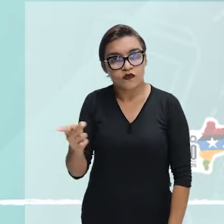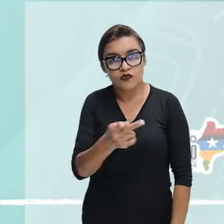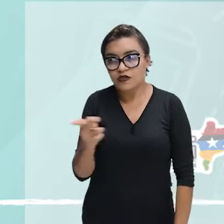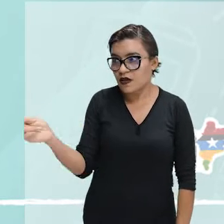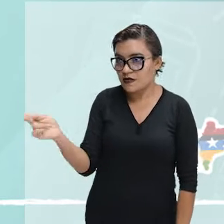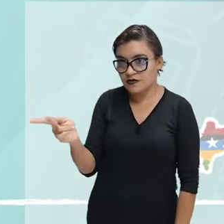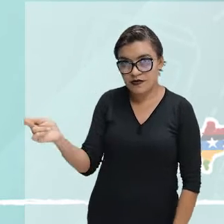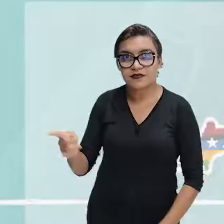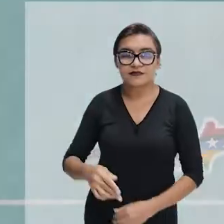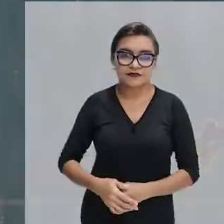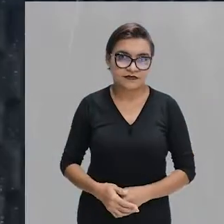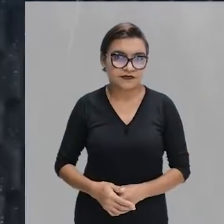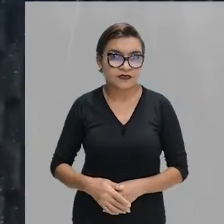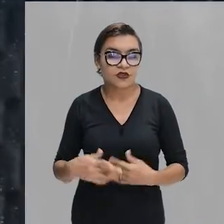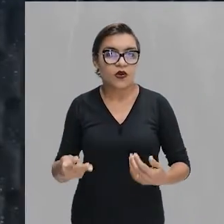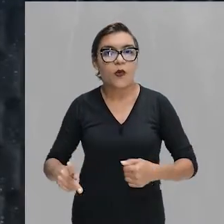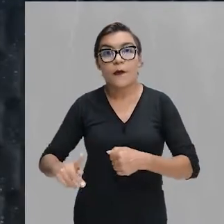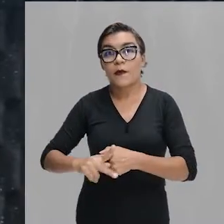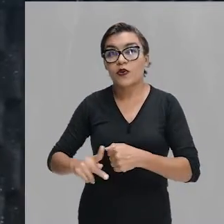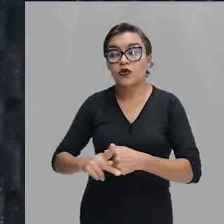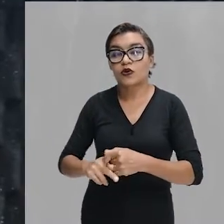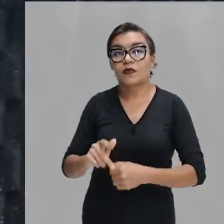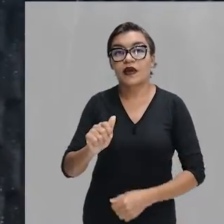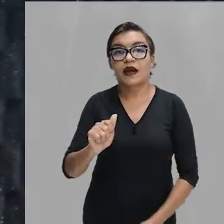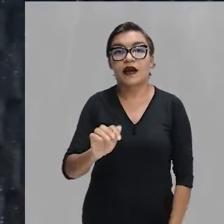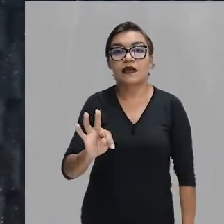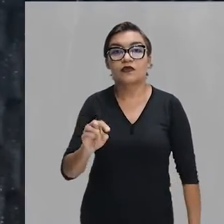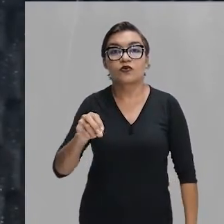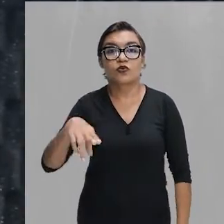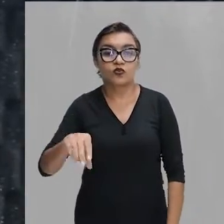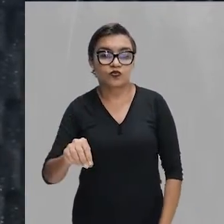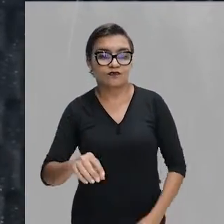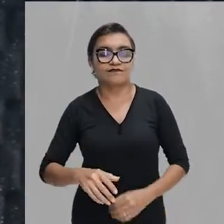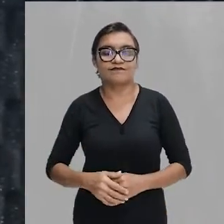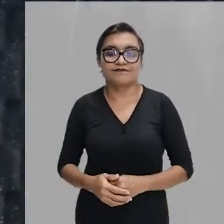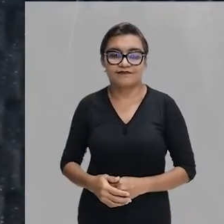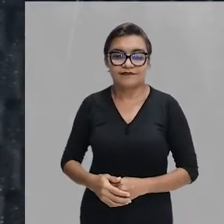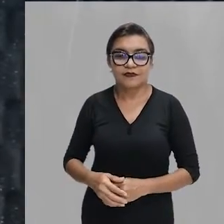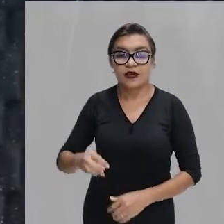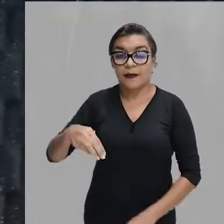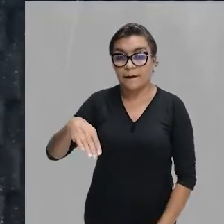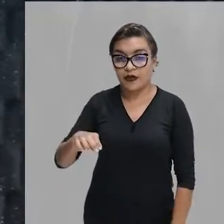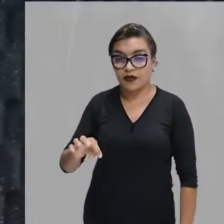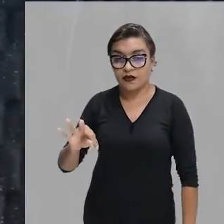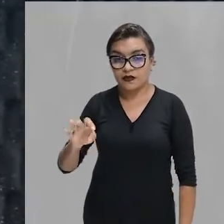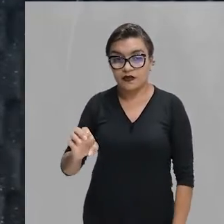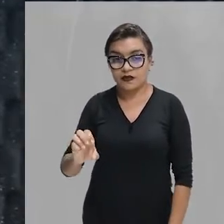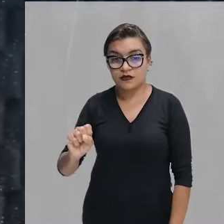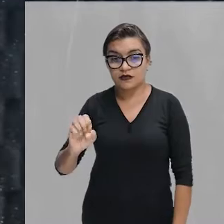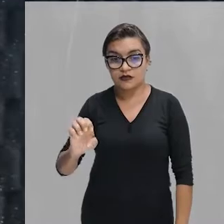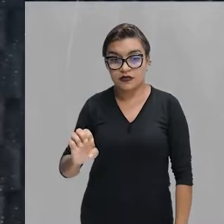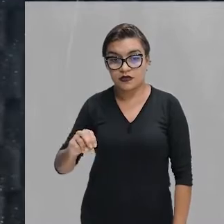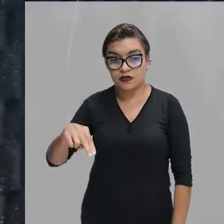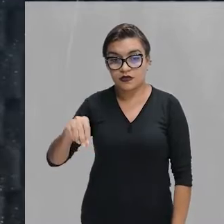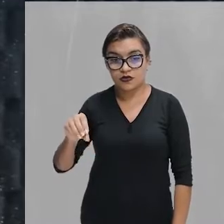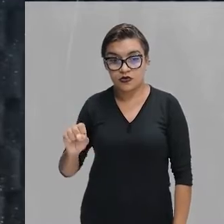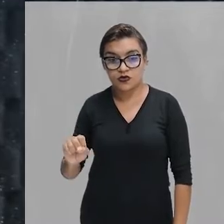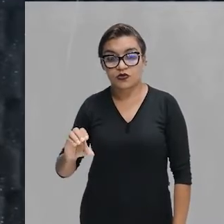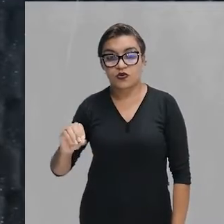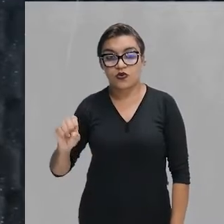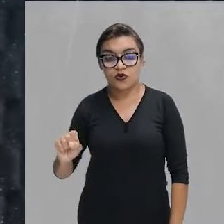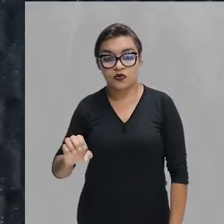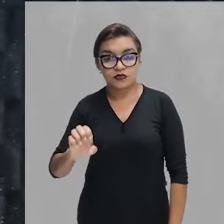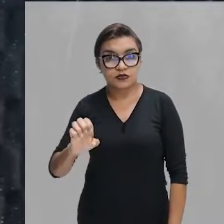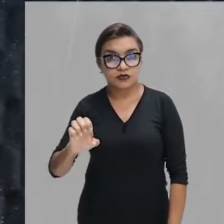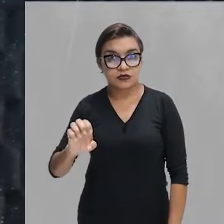é o meu pronome átono, tá? Me, te, se, nos, os e se,